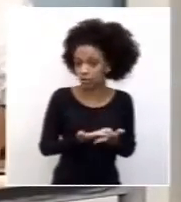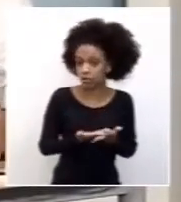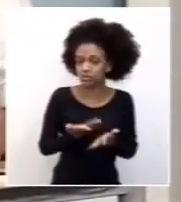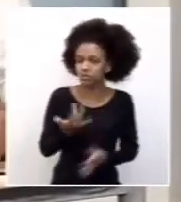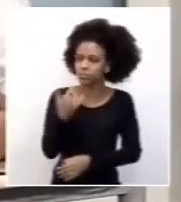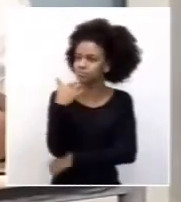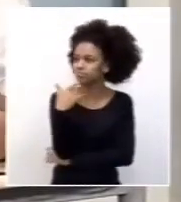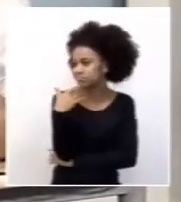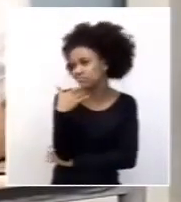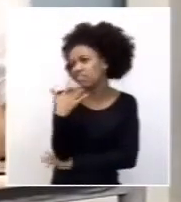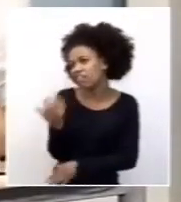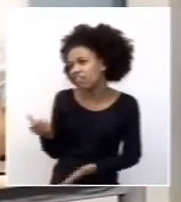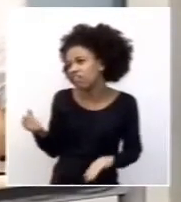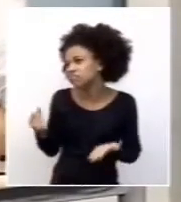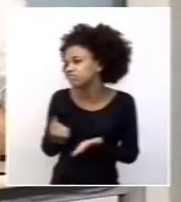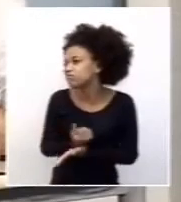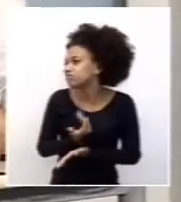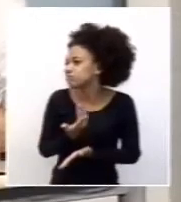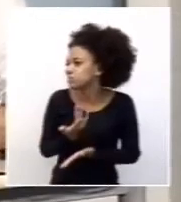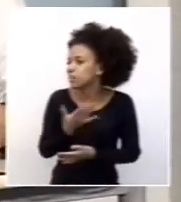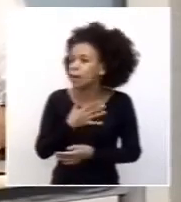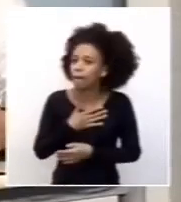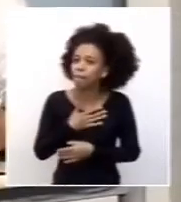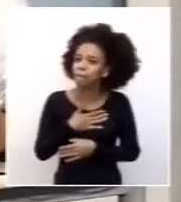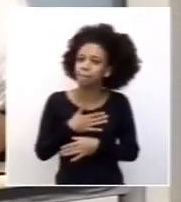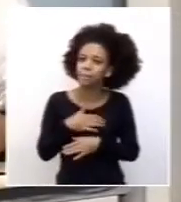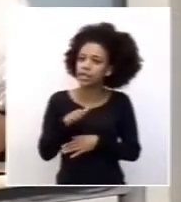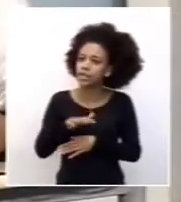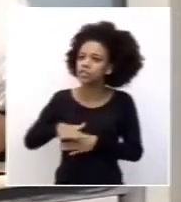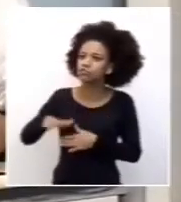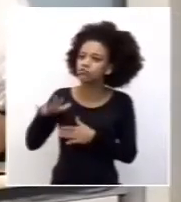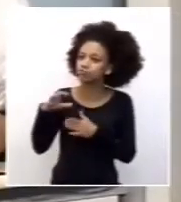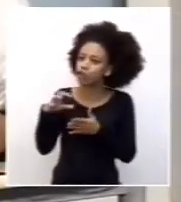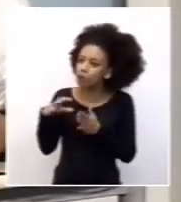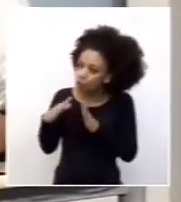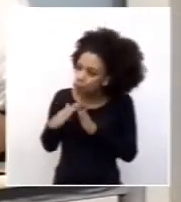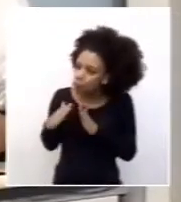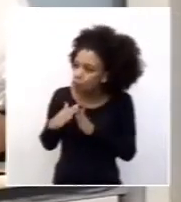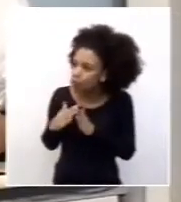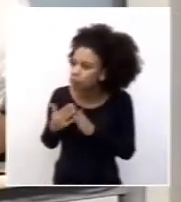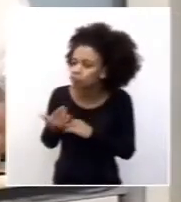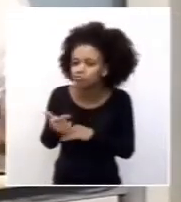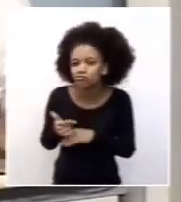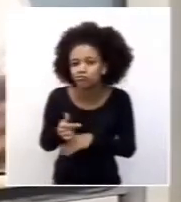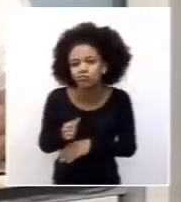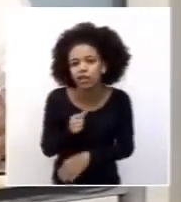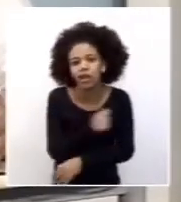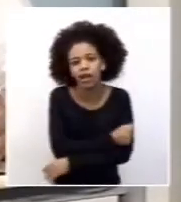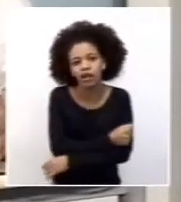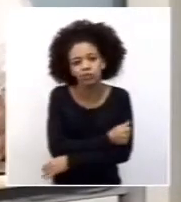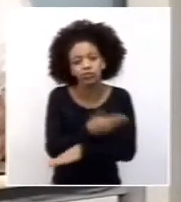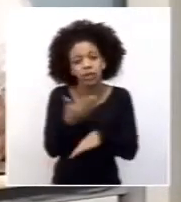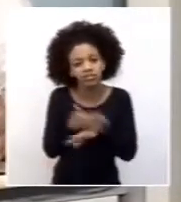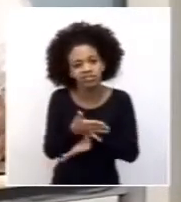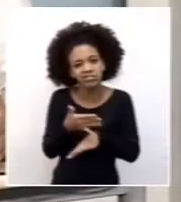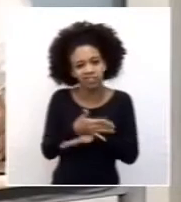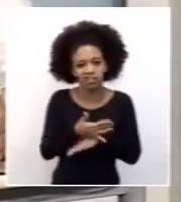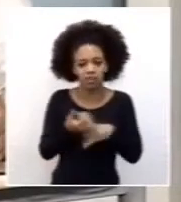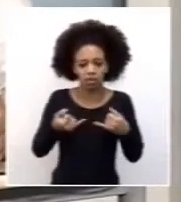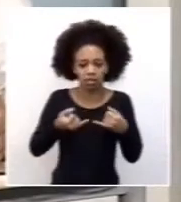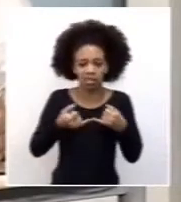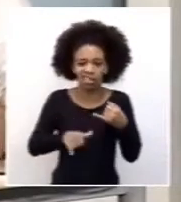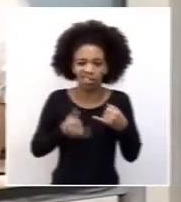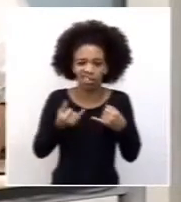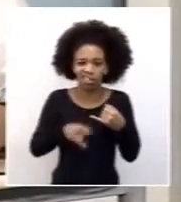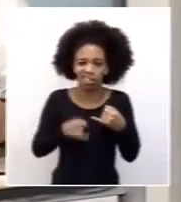vida, Marcelo, mas olha, lá na minha região não tem muitos alunos com acesso à internet.